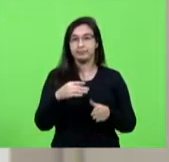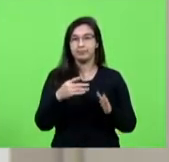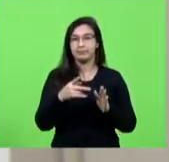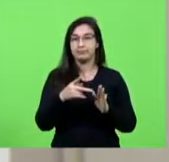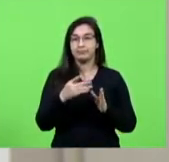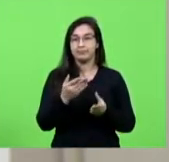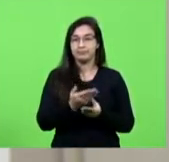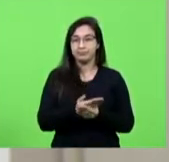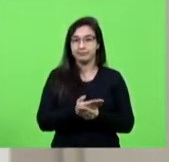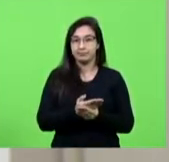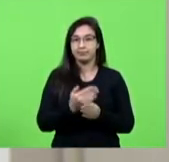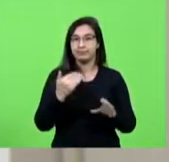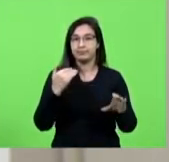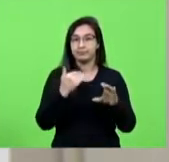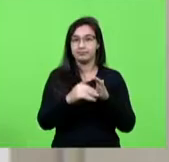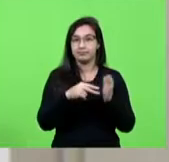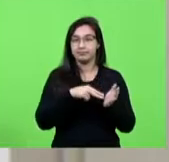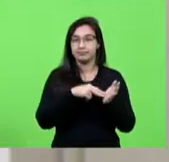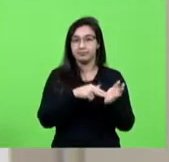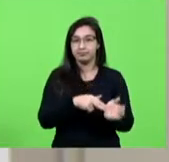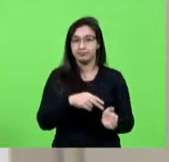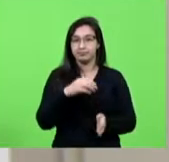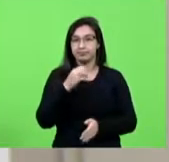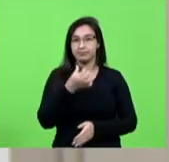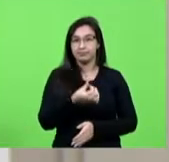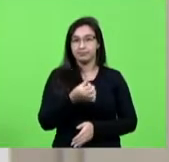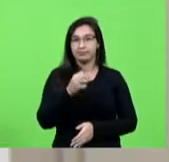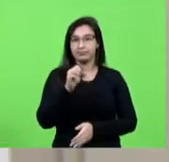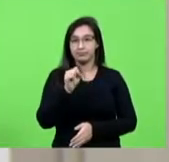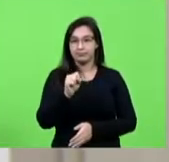nominal encaminhado pela mensagem número